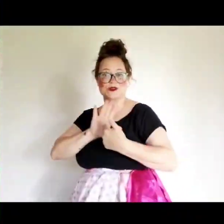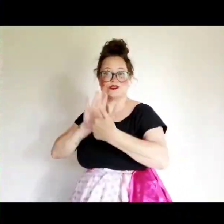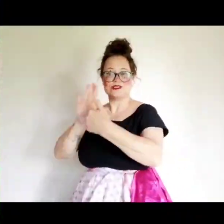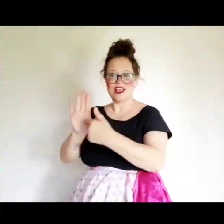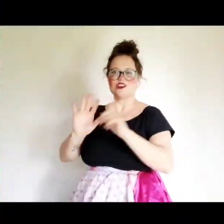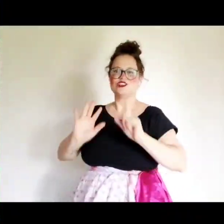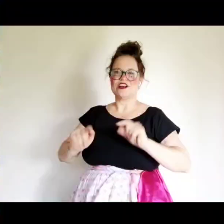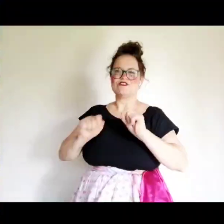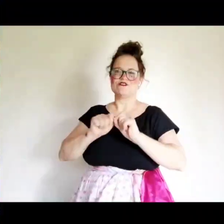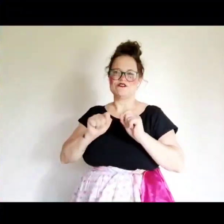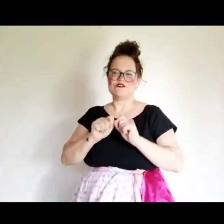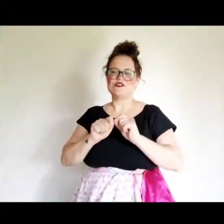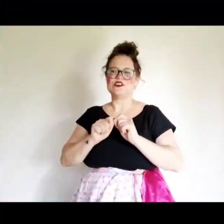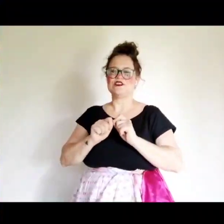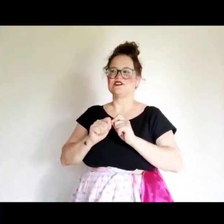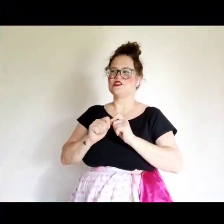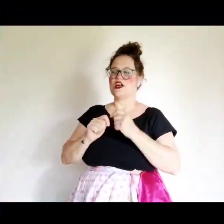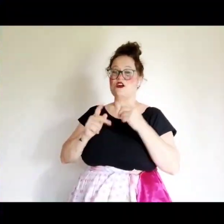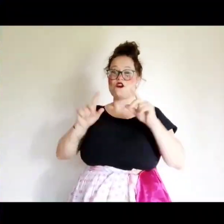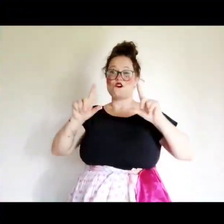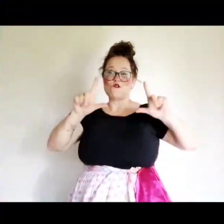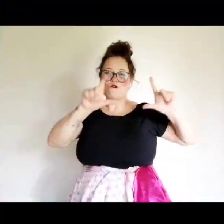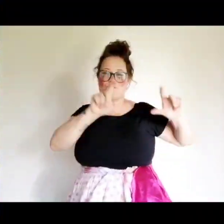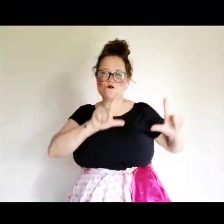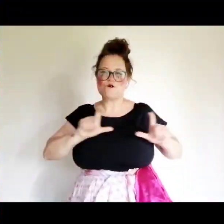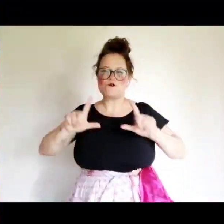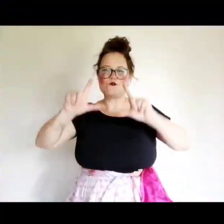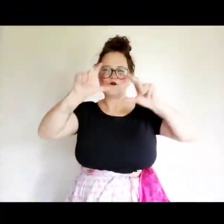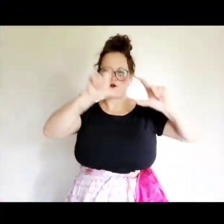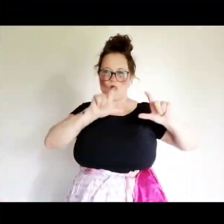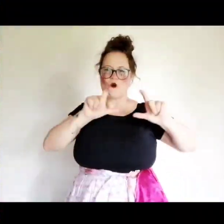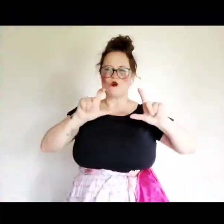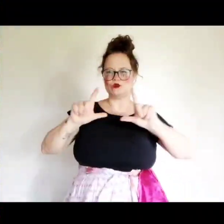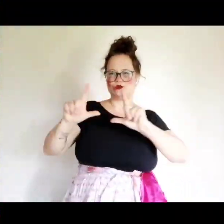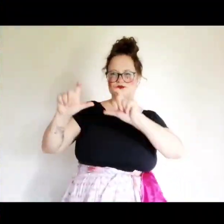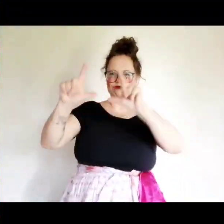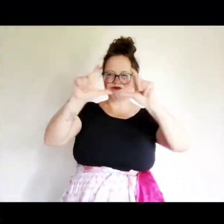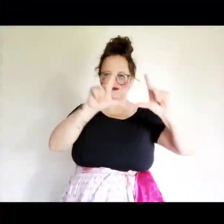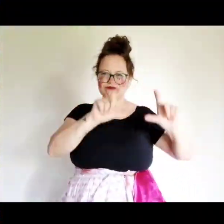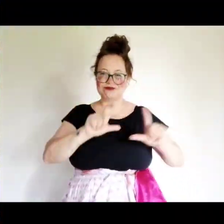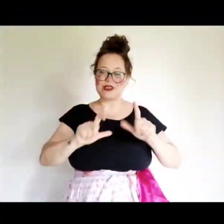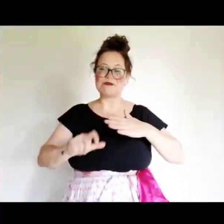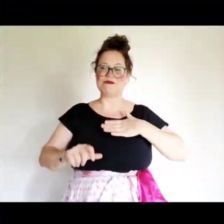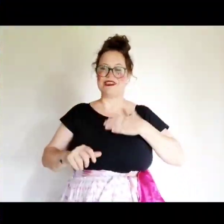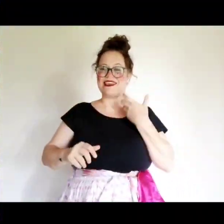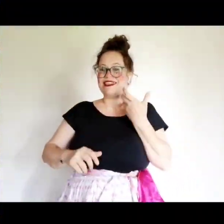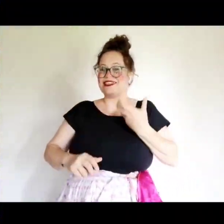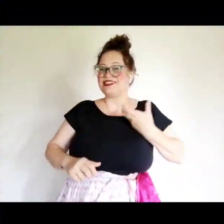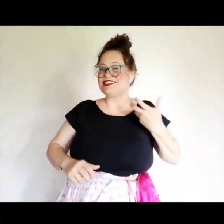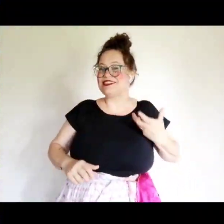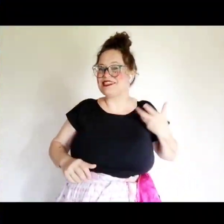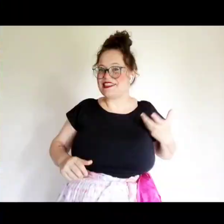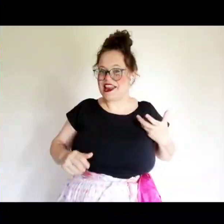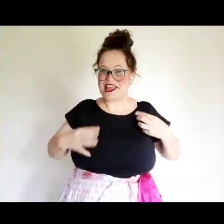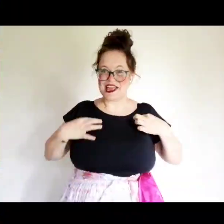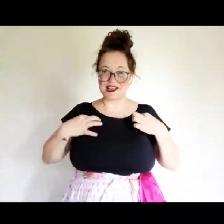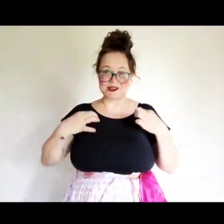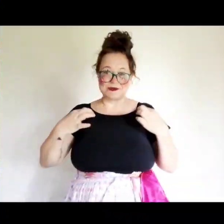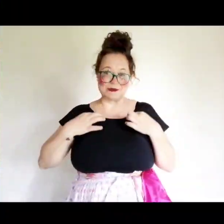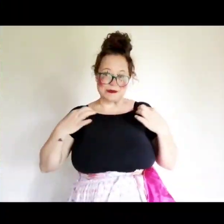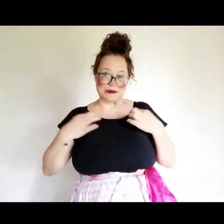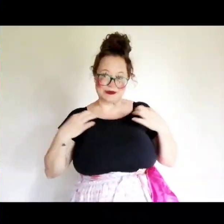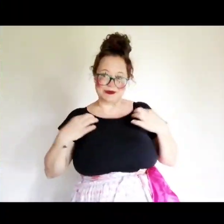consegui fazer um ensaio fotográfico da boneca de pano, na minha drag de pano.